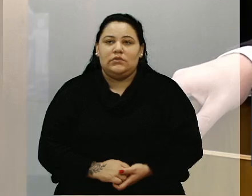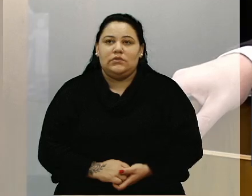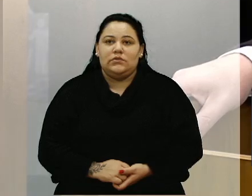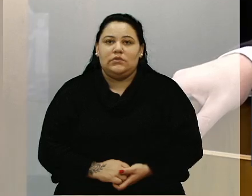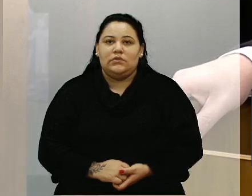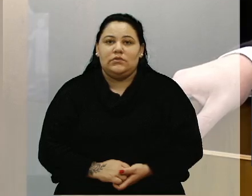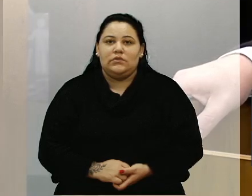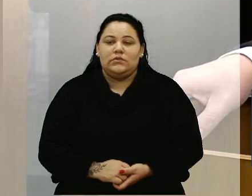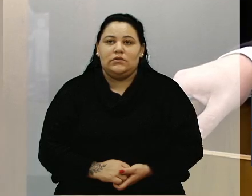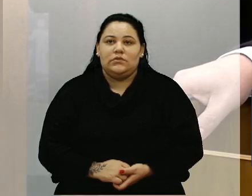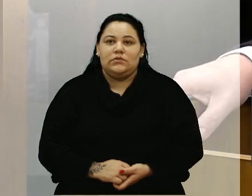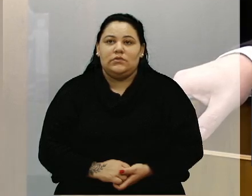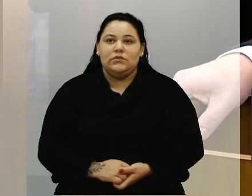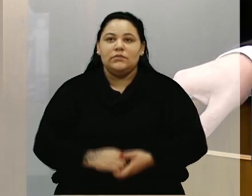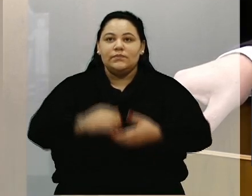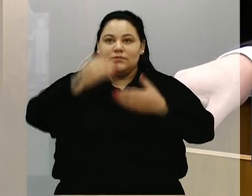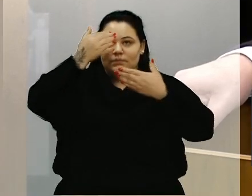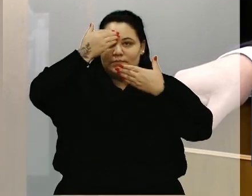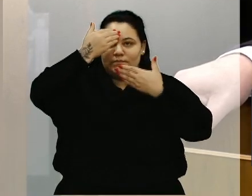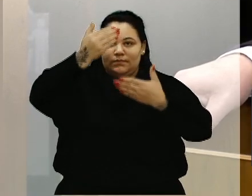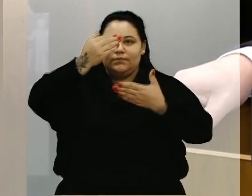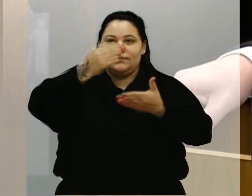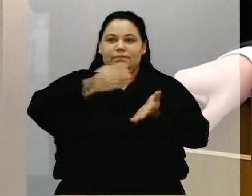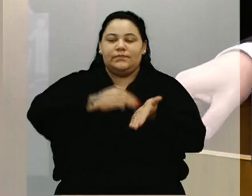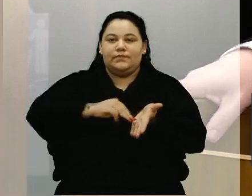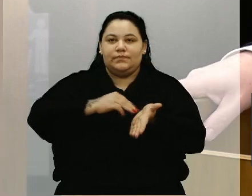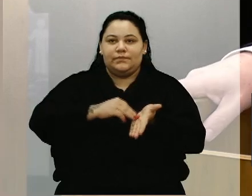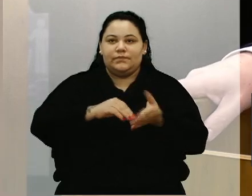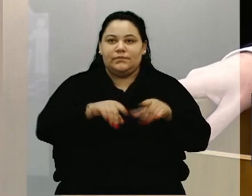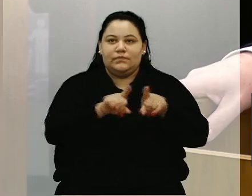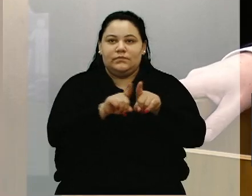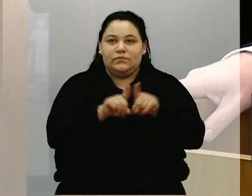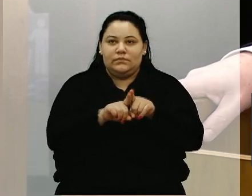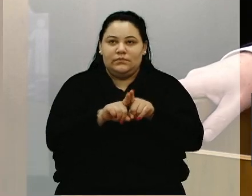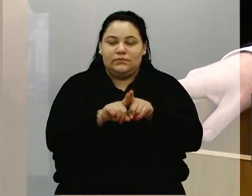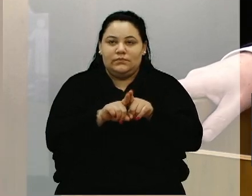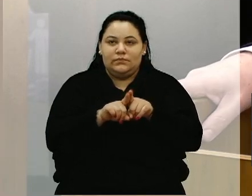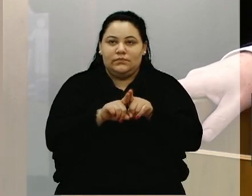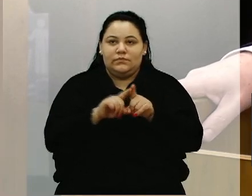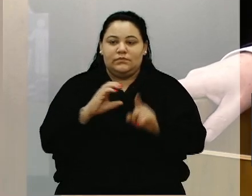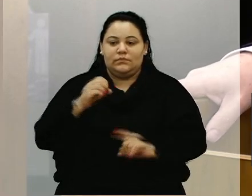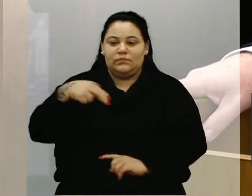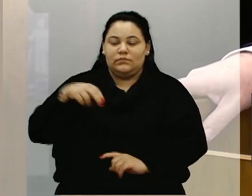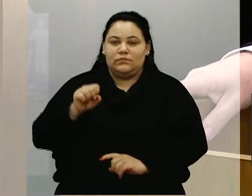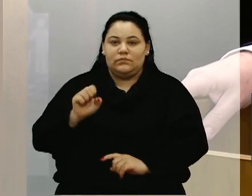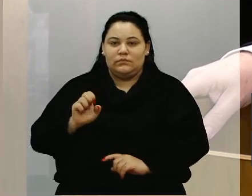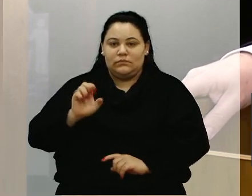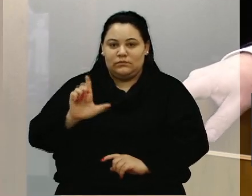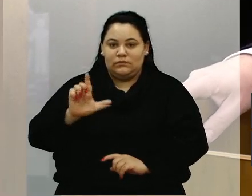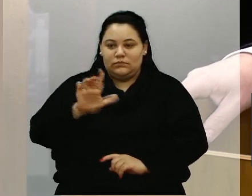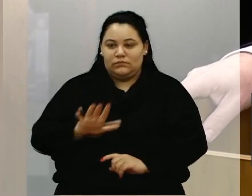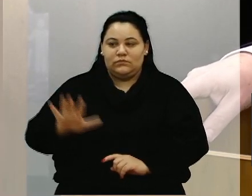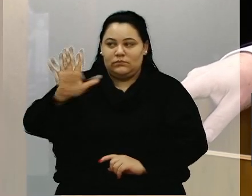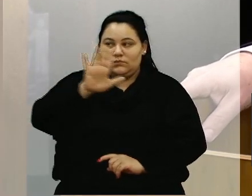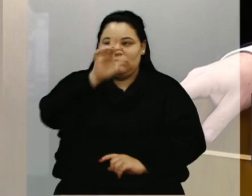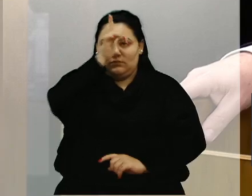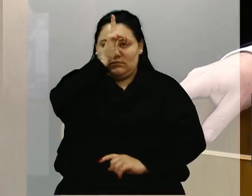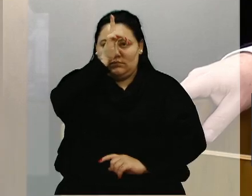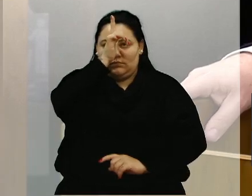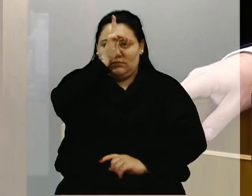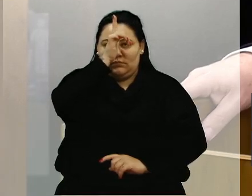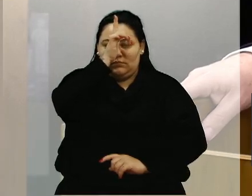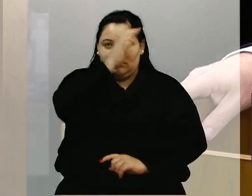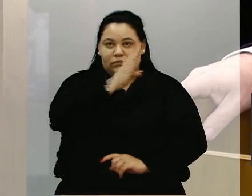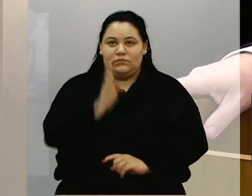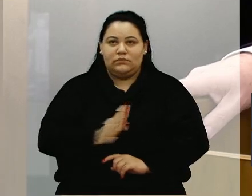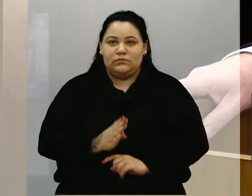Então, agradecer também a mensagem do cônsul-geral da Alemanha para o sul do Brasil, Mark Bogdan, ele que faz